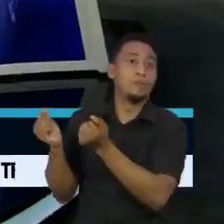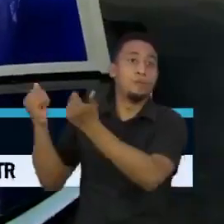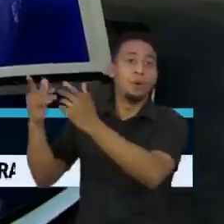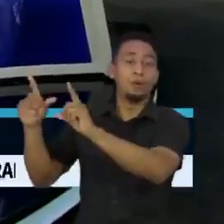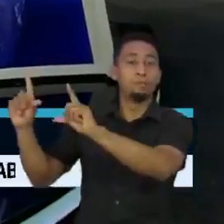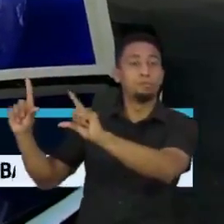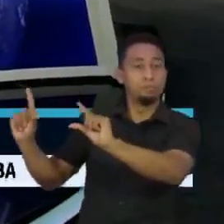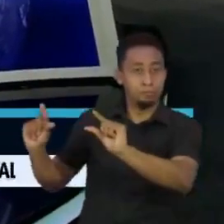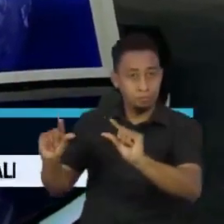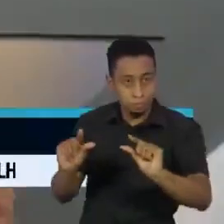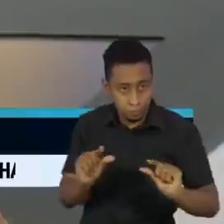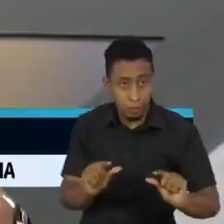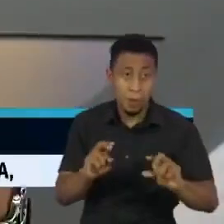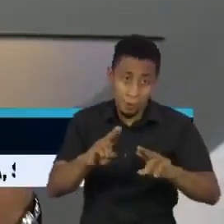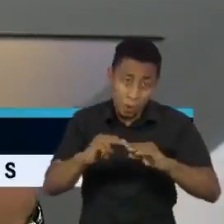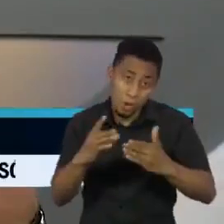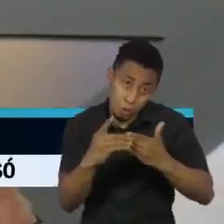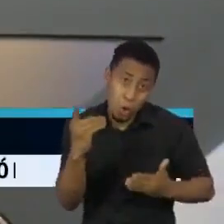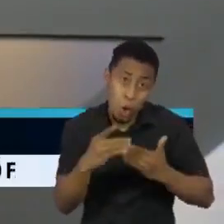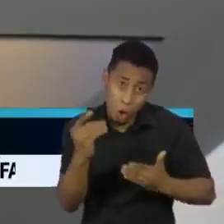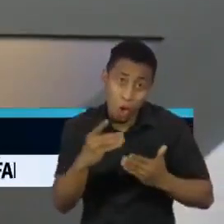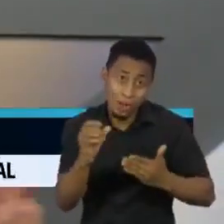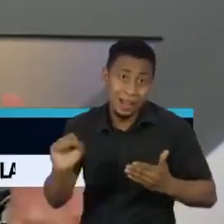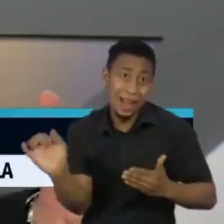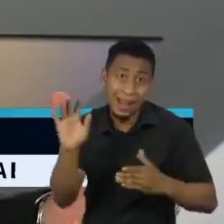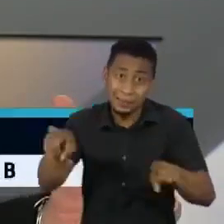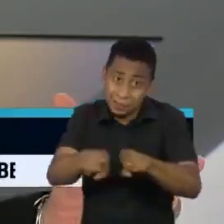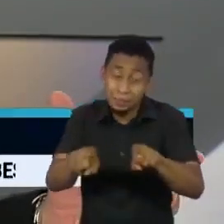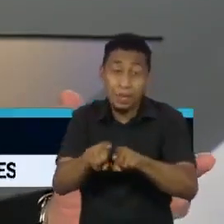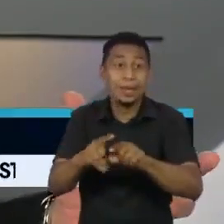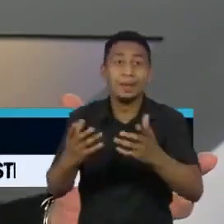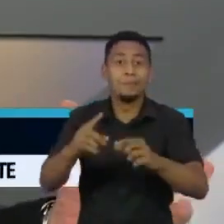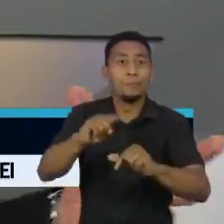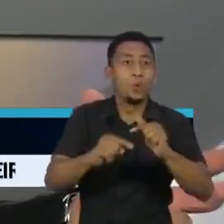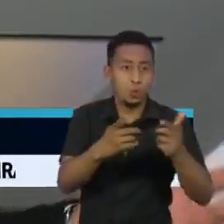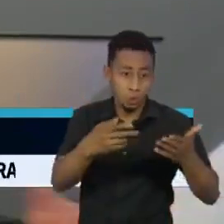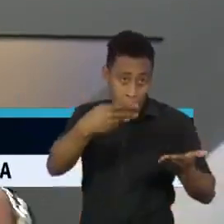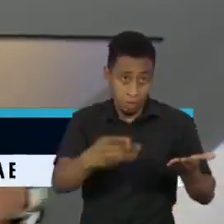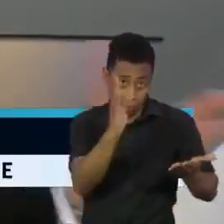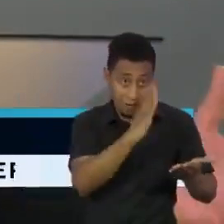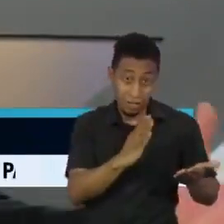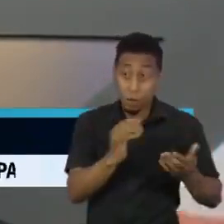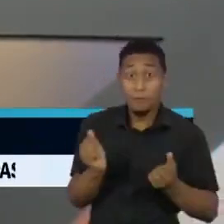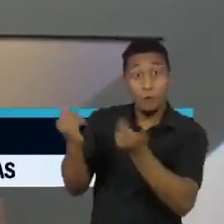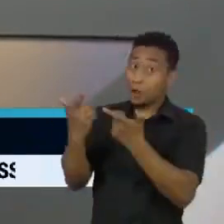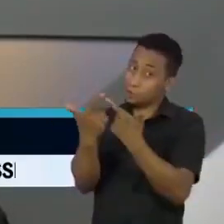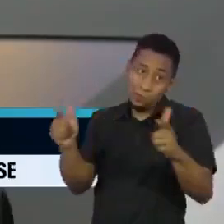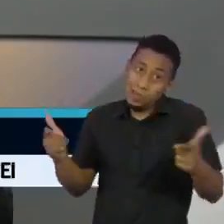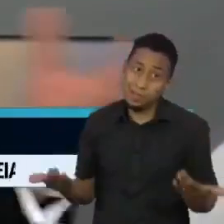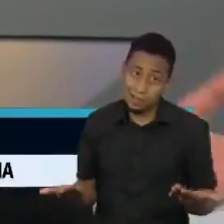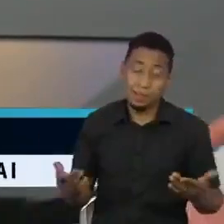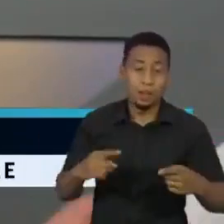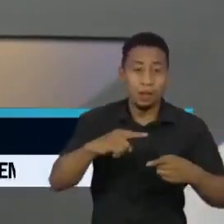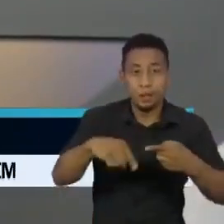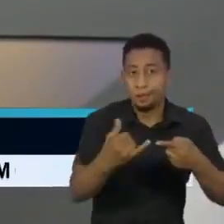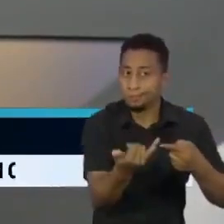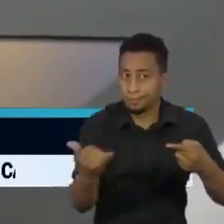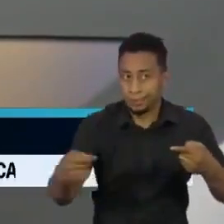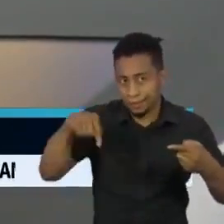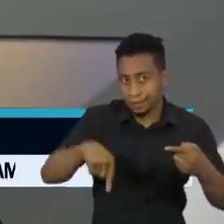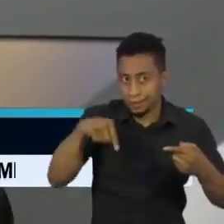certo e pela disponibilização de alguns ativos que o iguais do mundo como por exemplo a faca elétrica